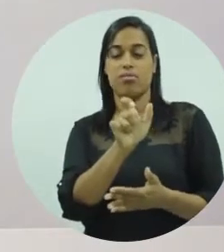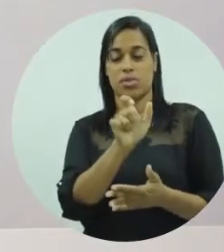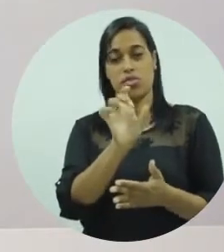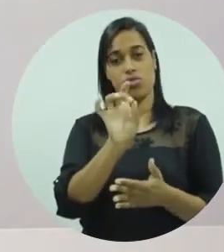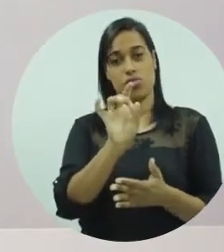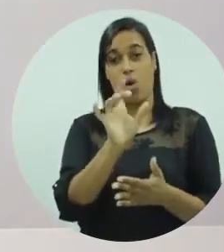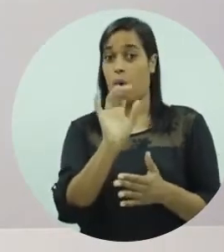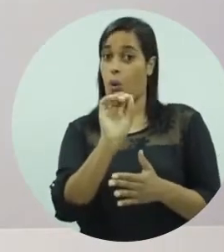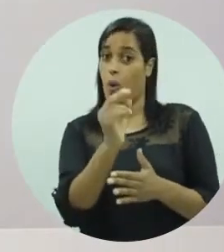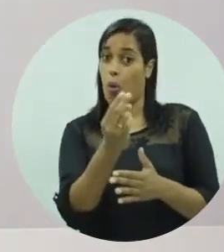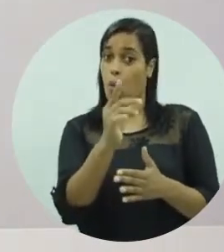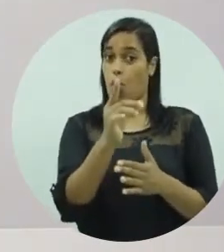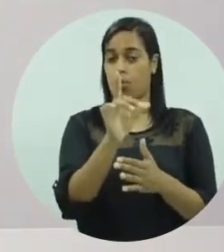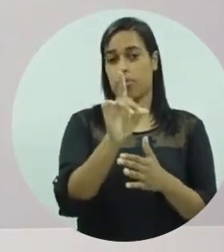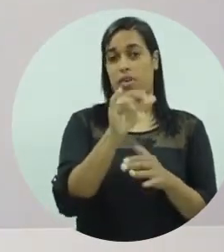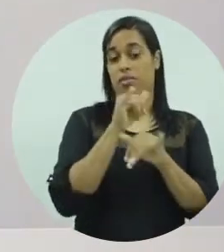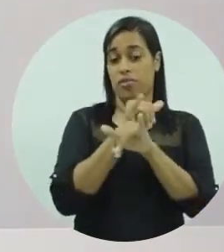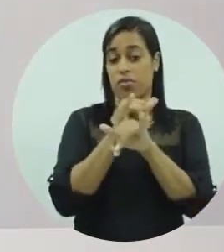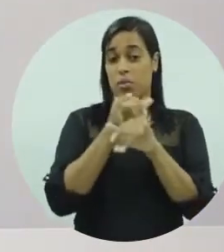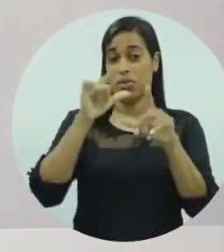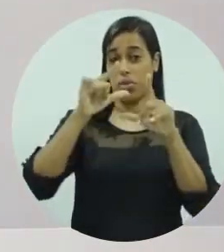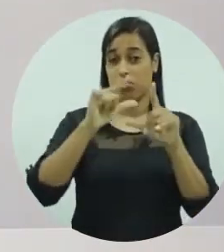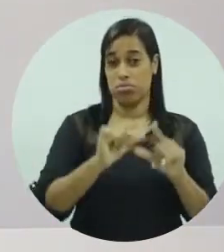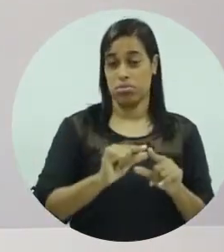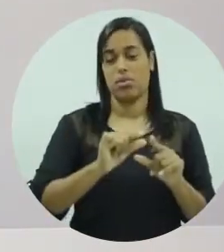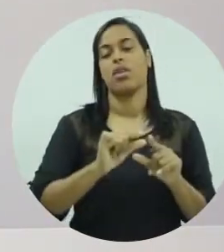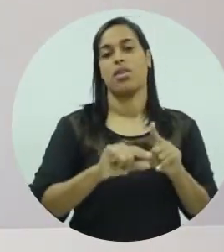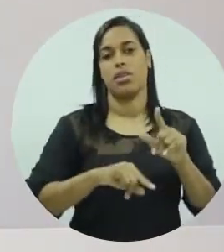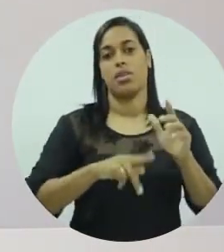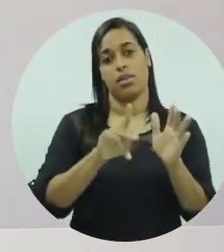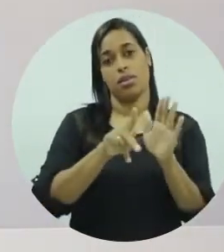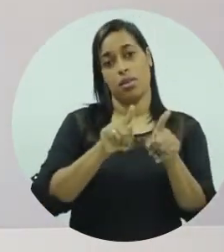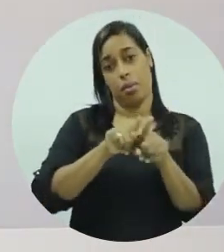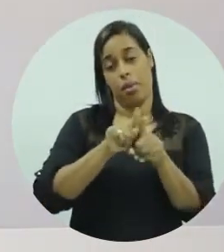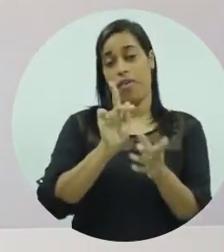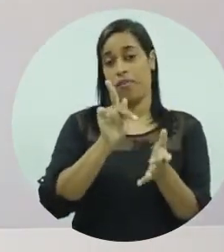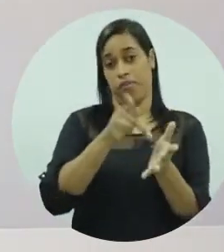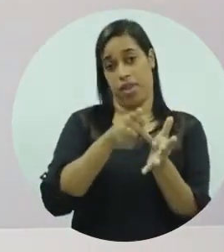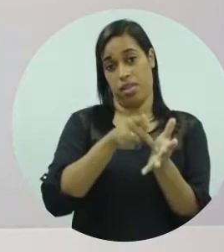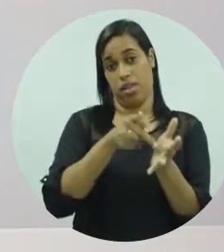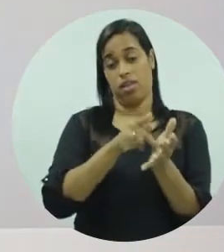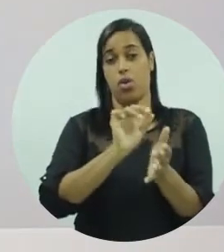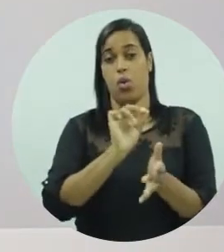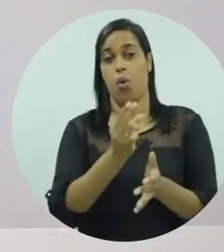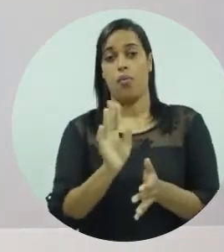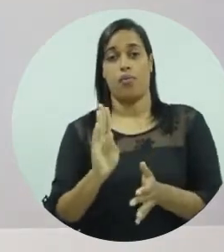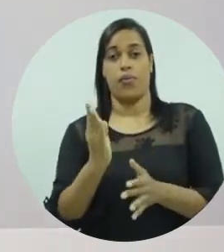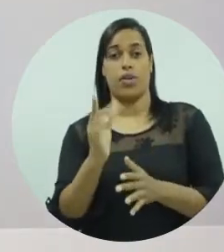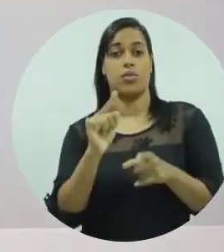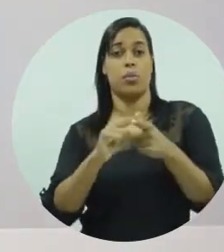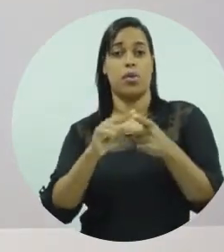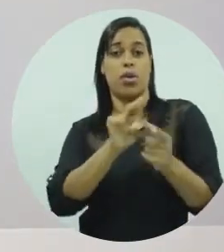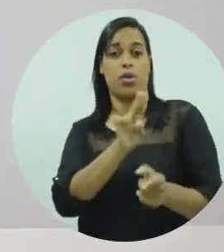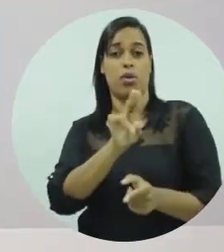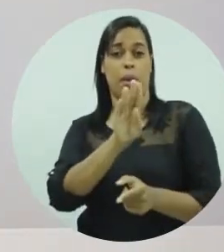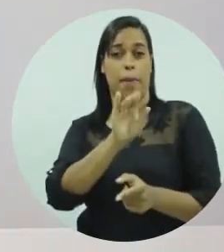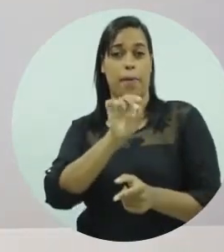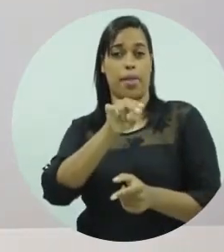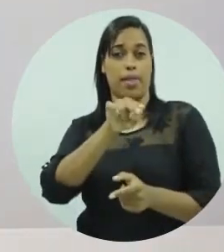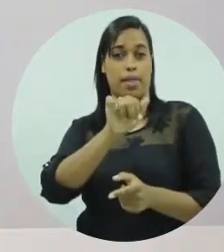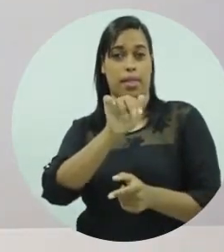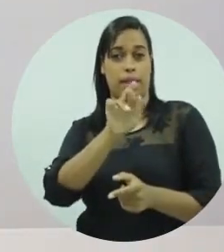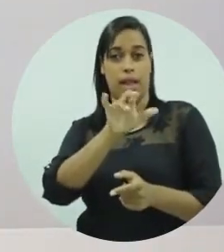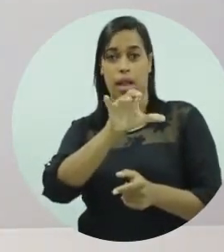dado menor que existe, que vai ser o verdadeiro ou falso, ou o que chamamos de dado binário ou